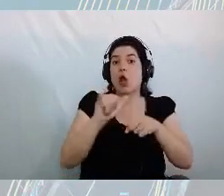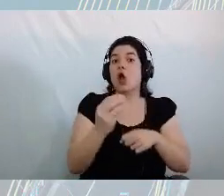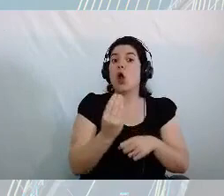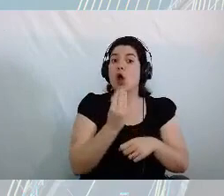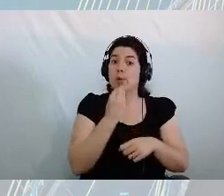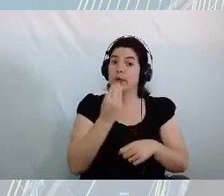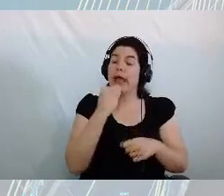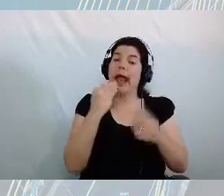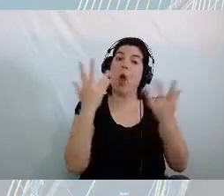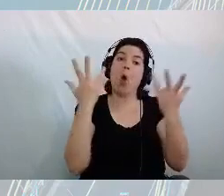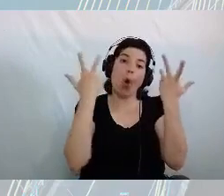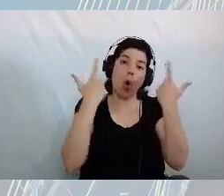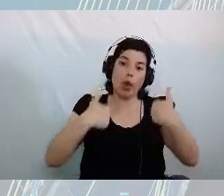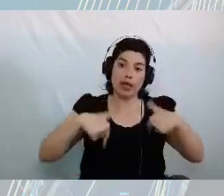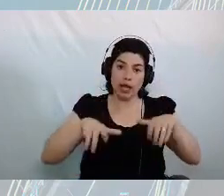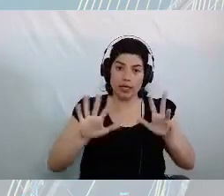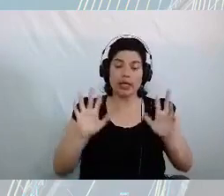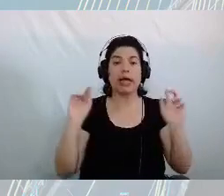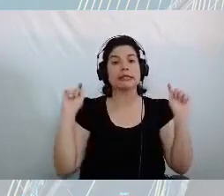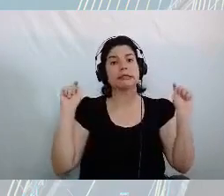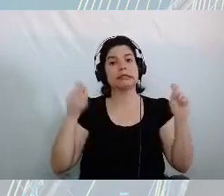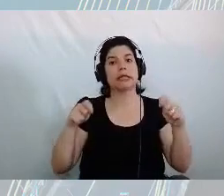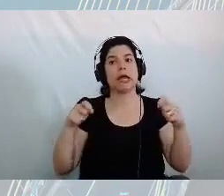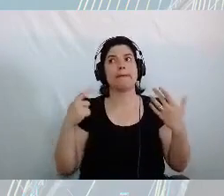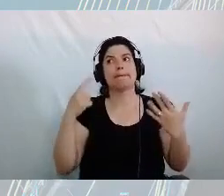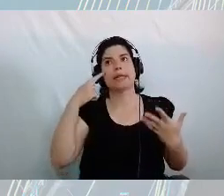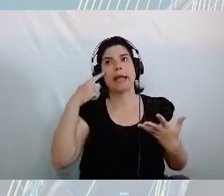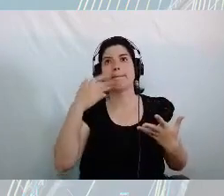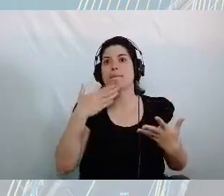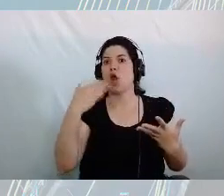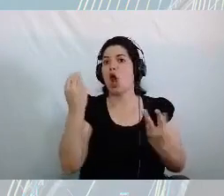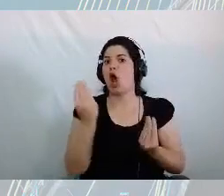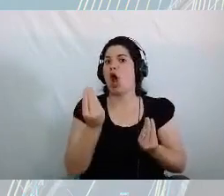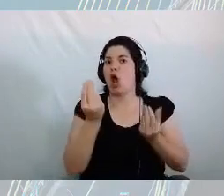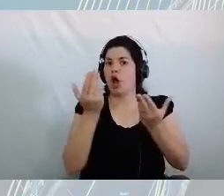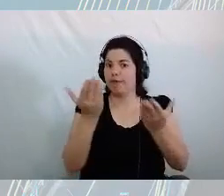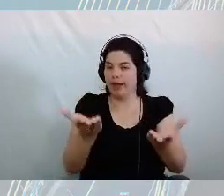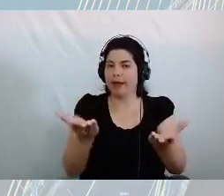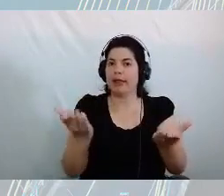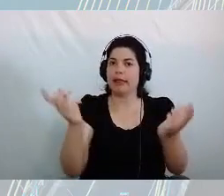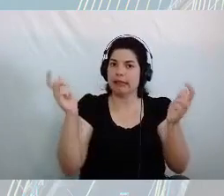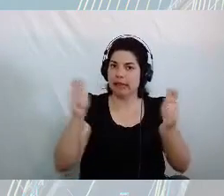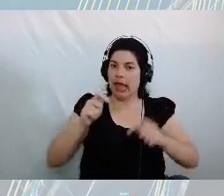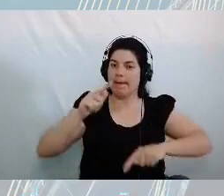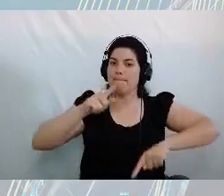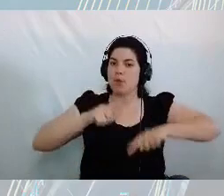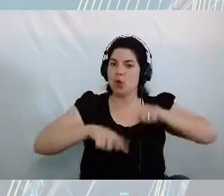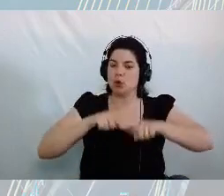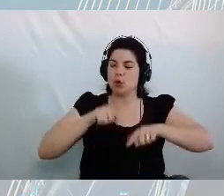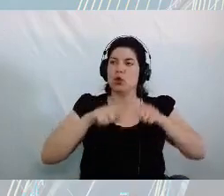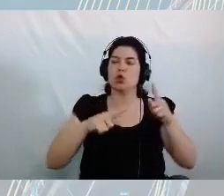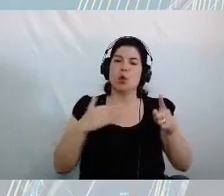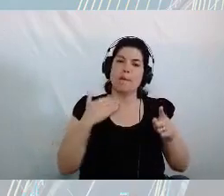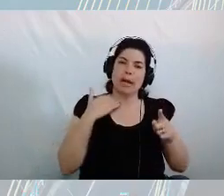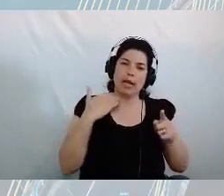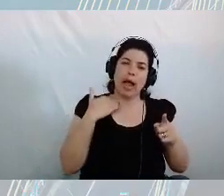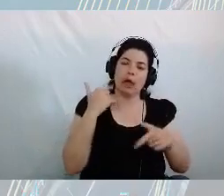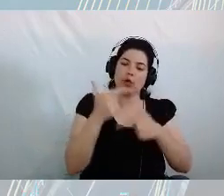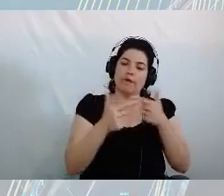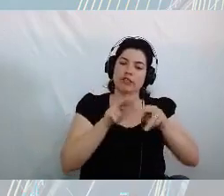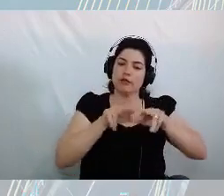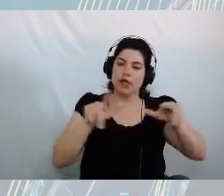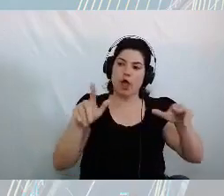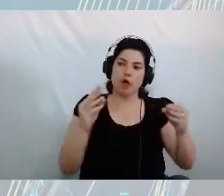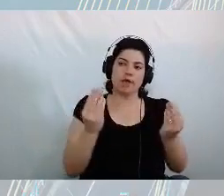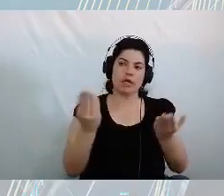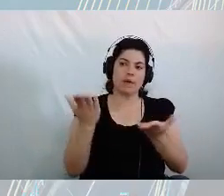seja, Next Best Offer. Qual é a melhor próxima oferta de produtos e serviços bancários que eu posso fazer para o meu cliente para ele,